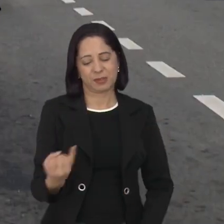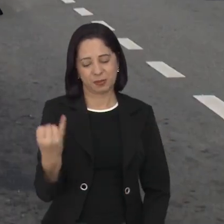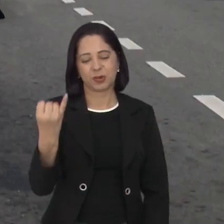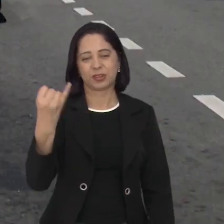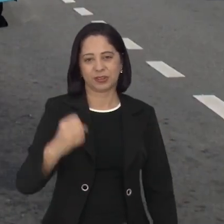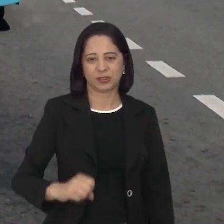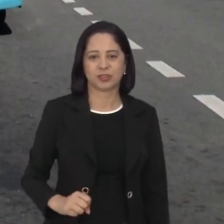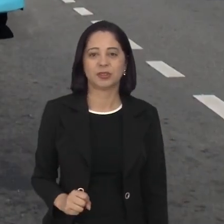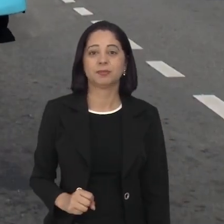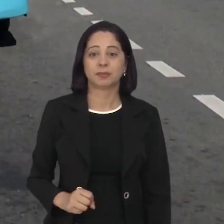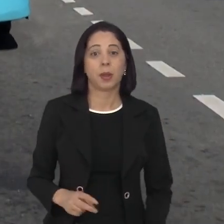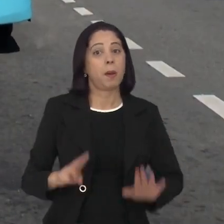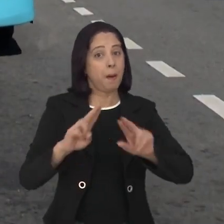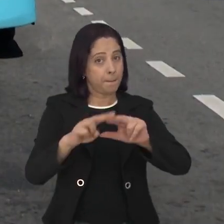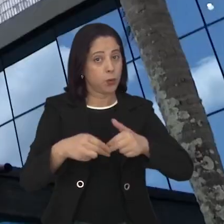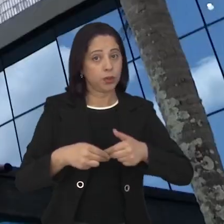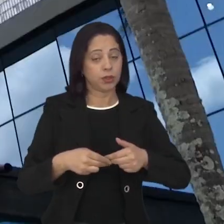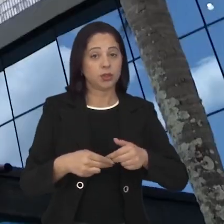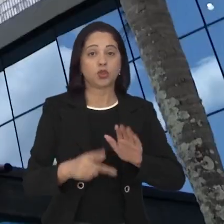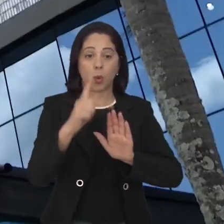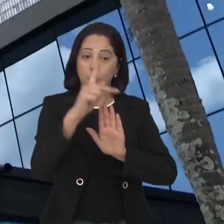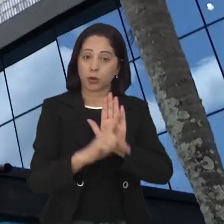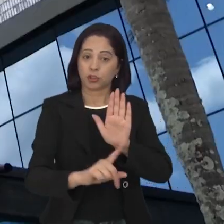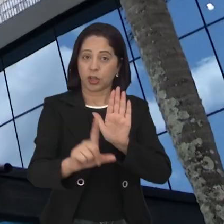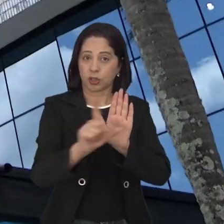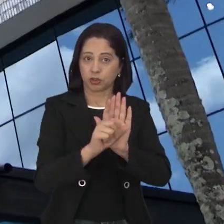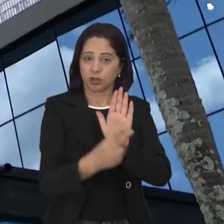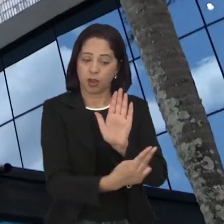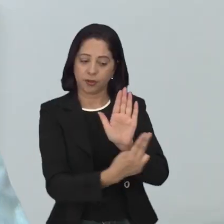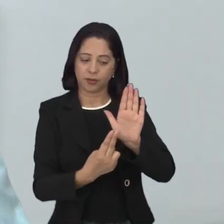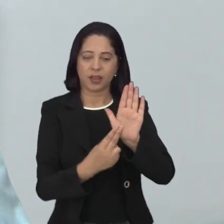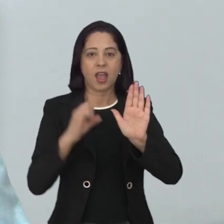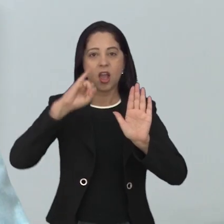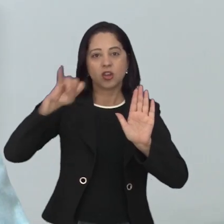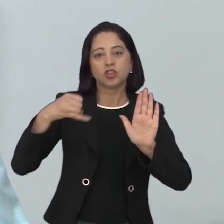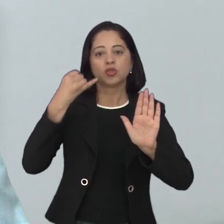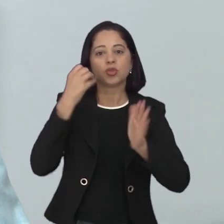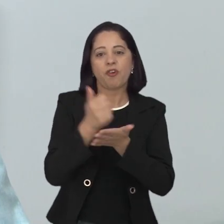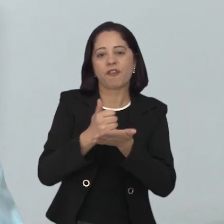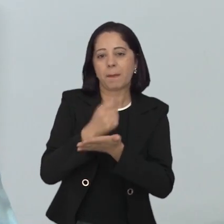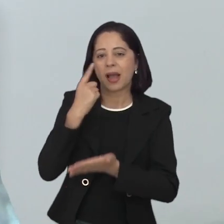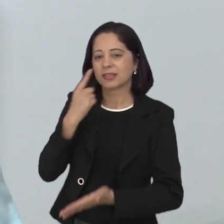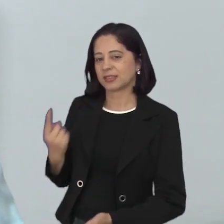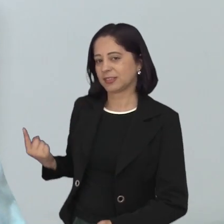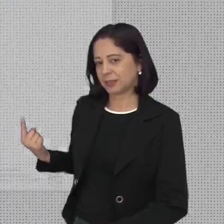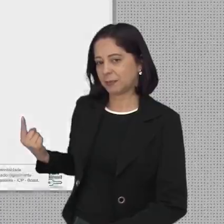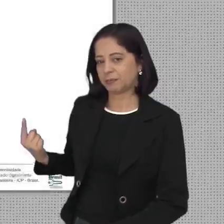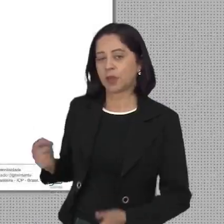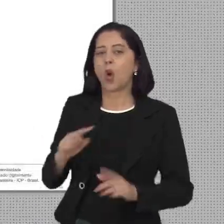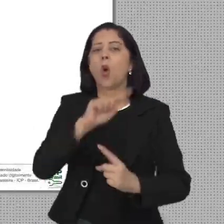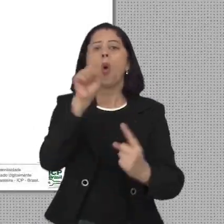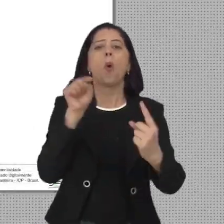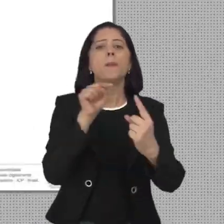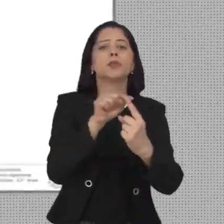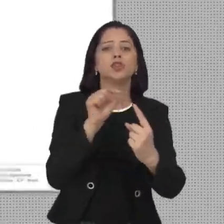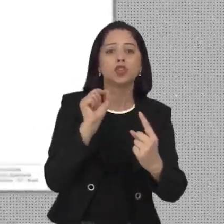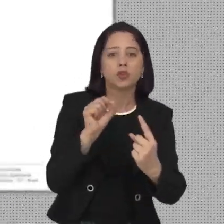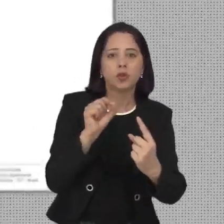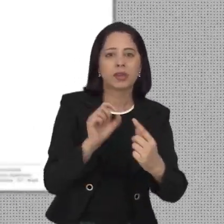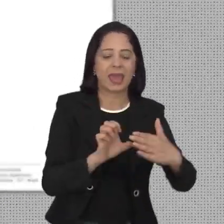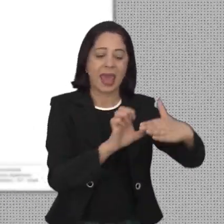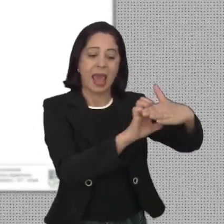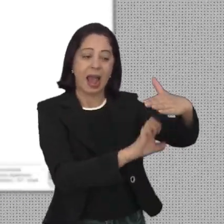muito importante para isso tramita na Câmara um projeto de lei do vereador Júnior da farmácia que busca criar um